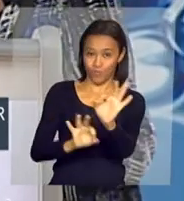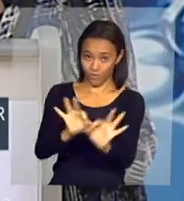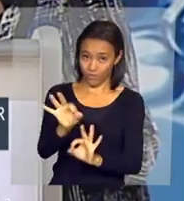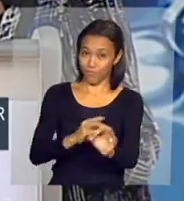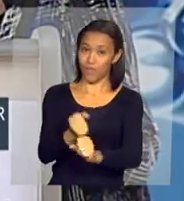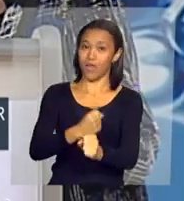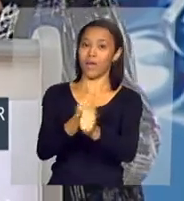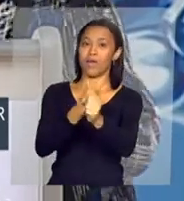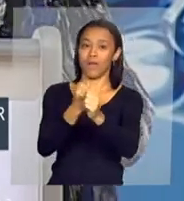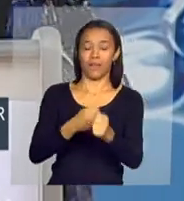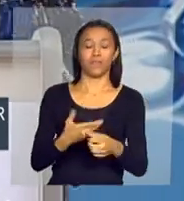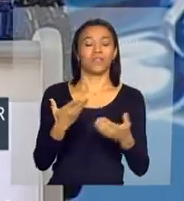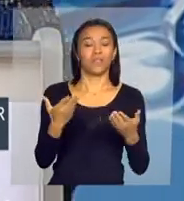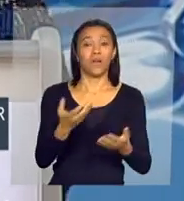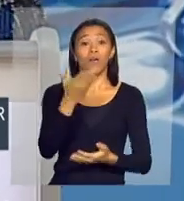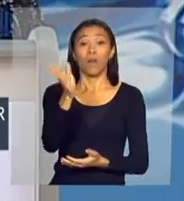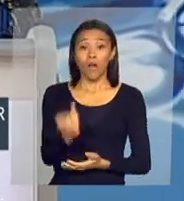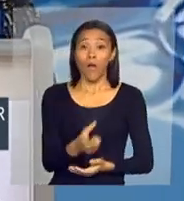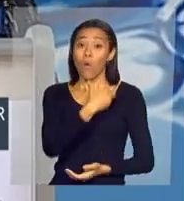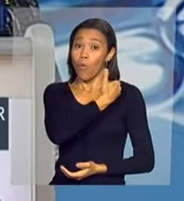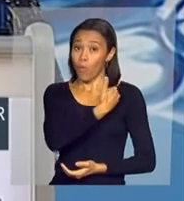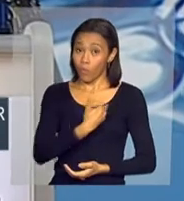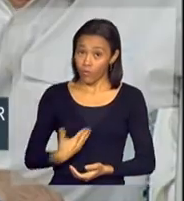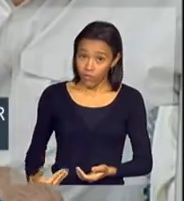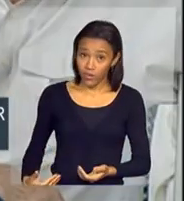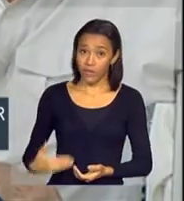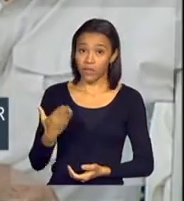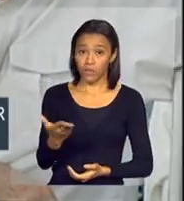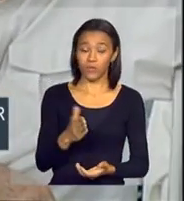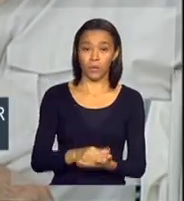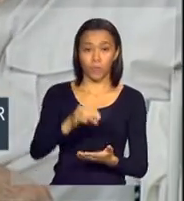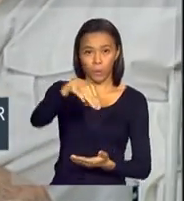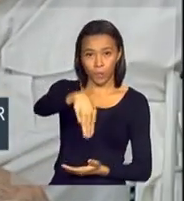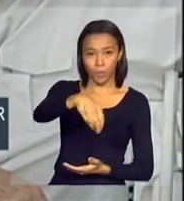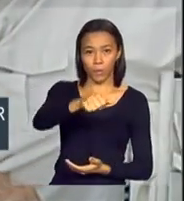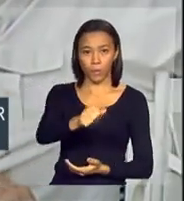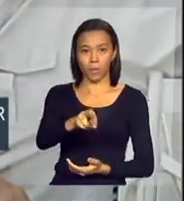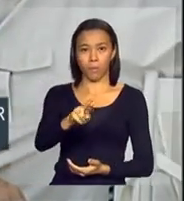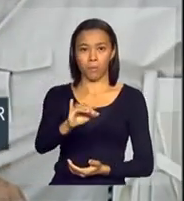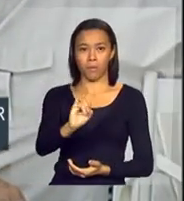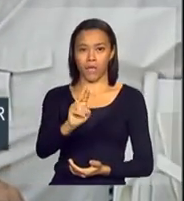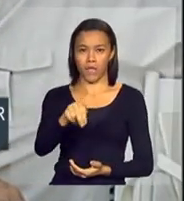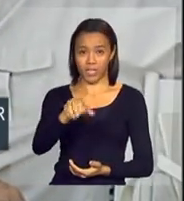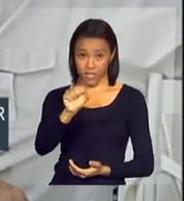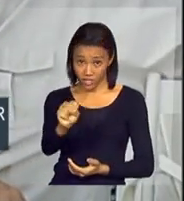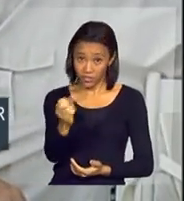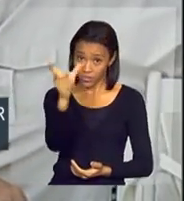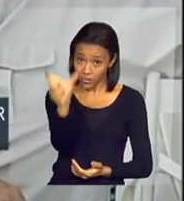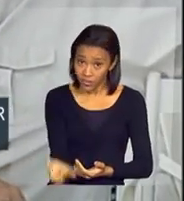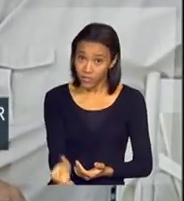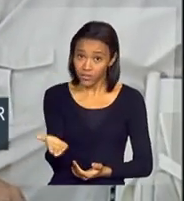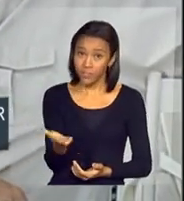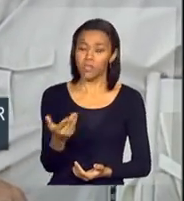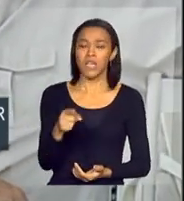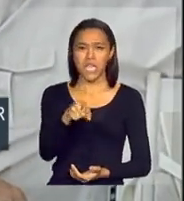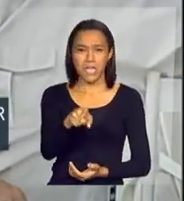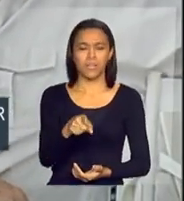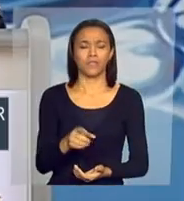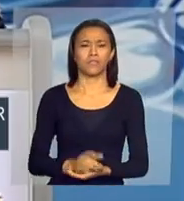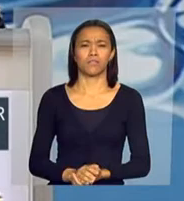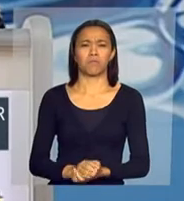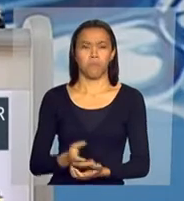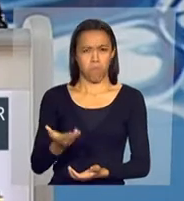O governador Wilson Martins, de fato, tem sido um dos